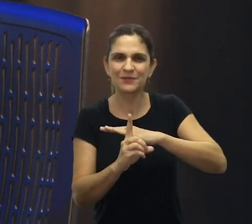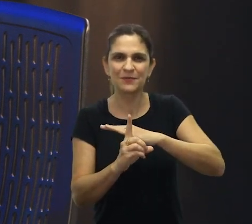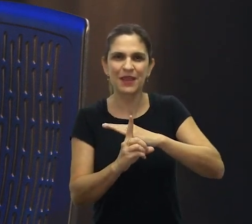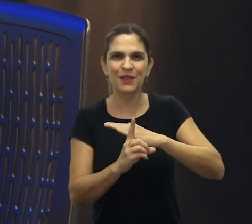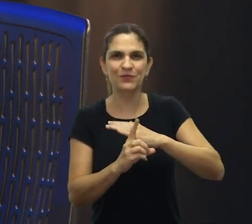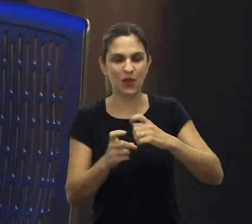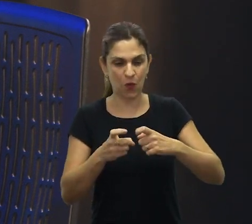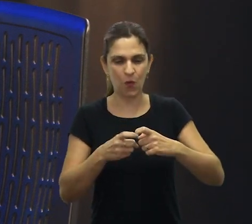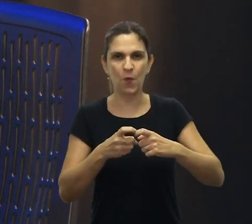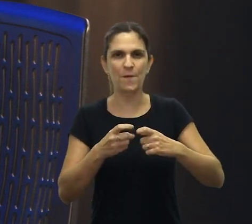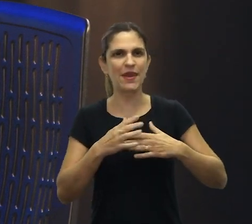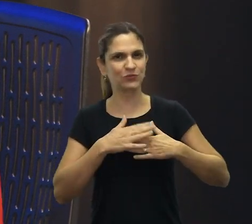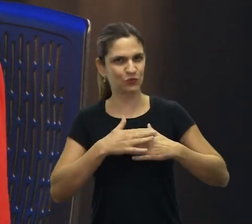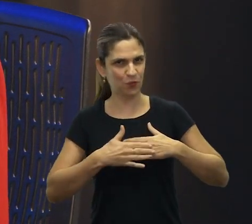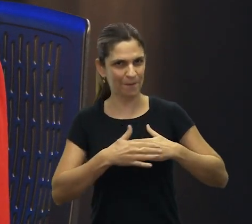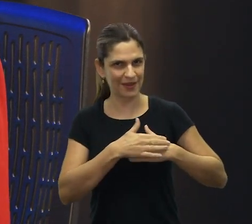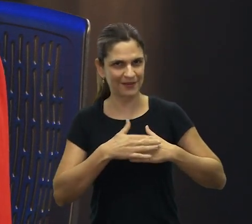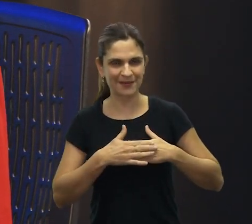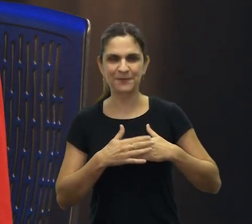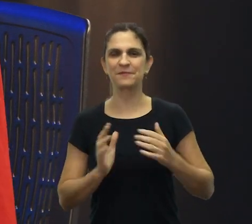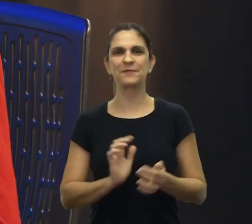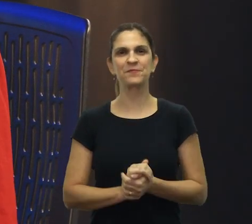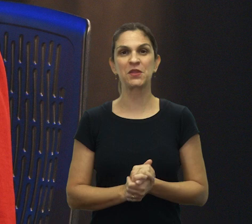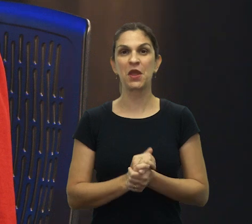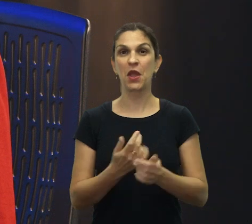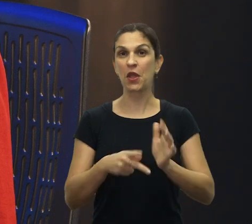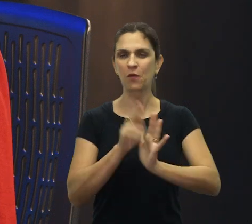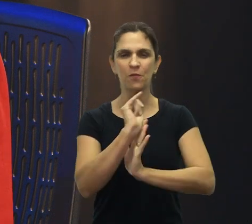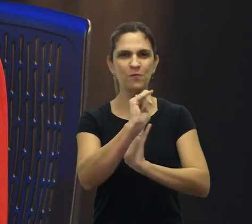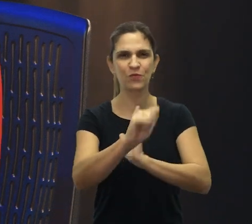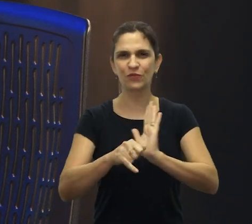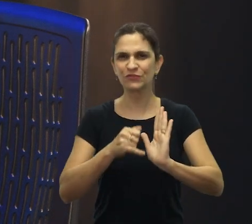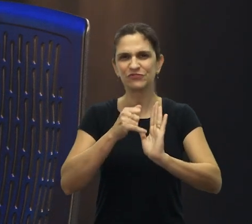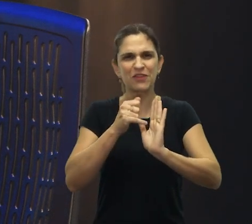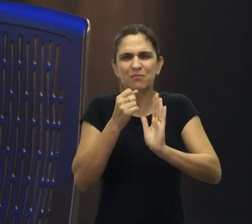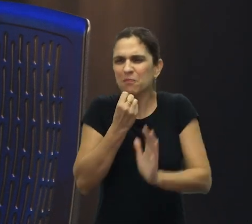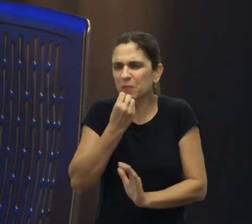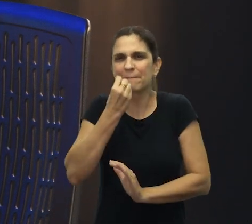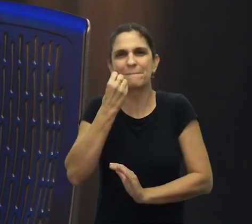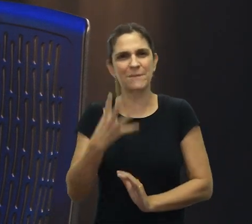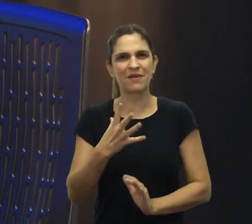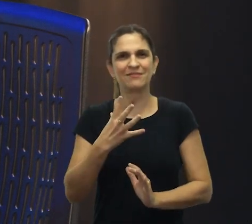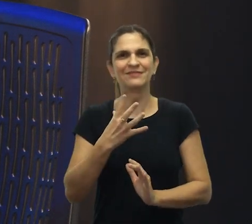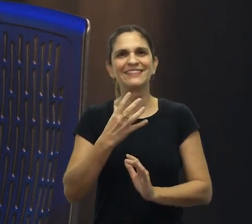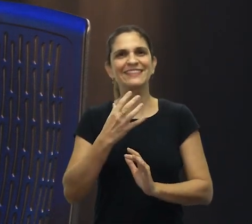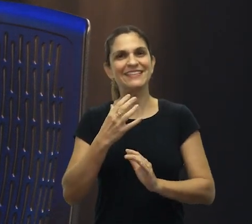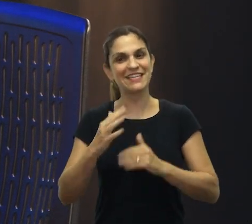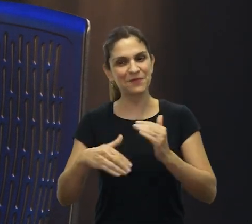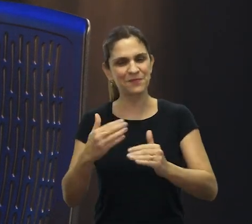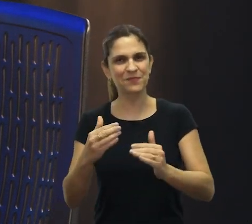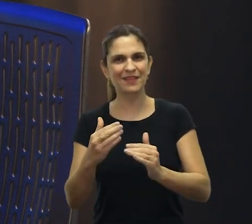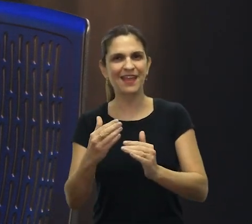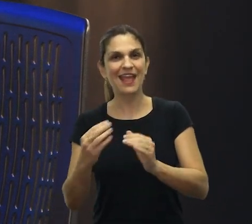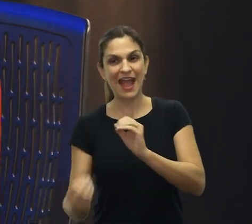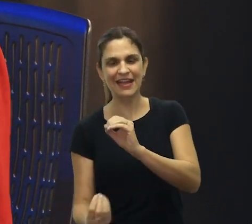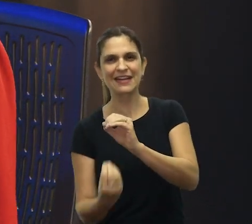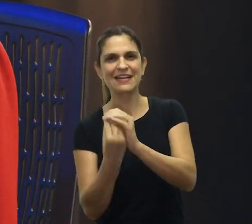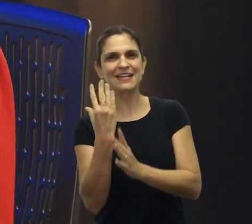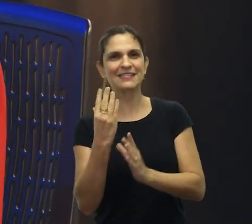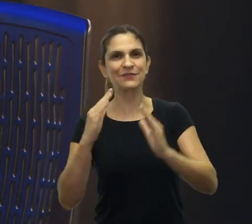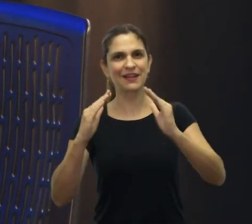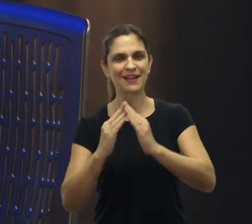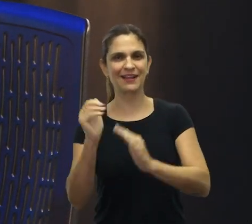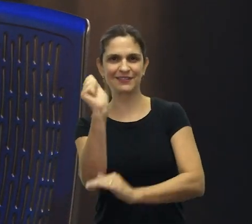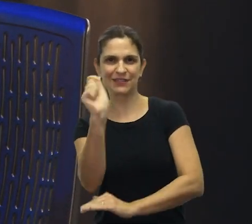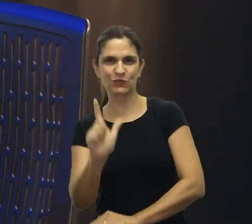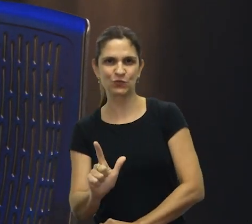o mastologista. Um projeto que fez tanto sucesso e que inspirou a criação da Casa Azul, voltada